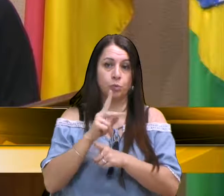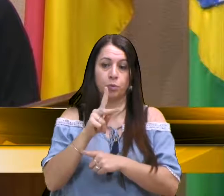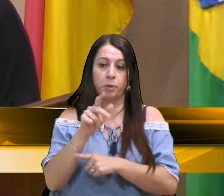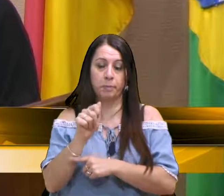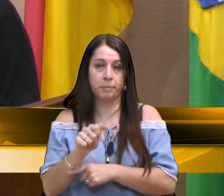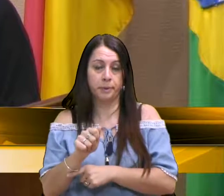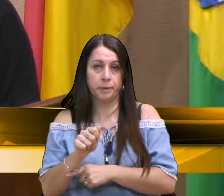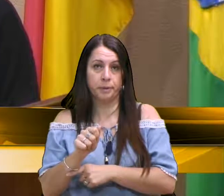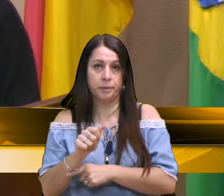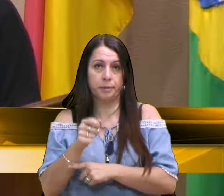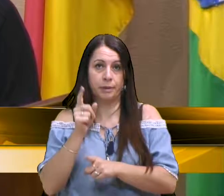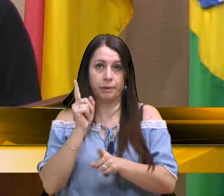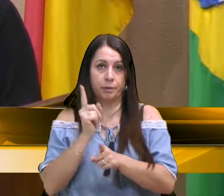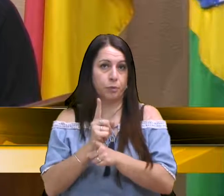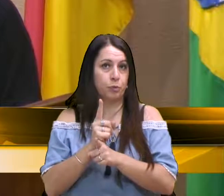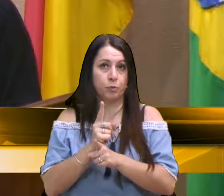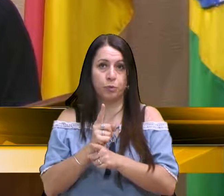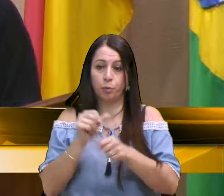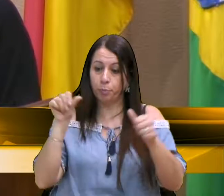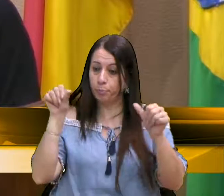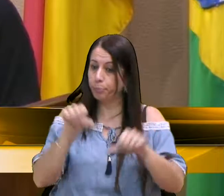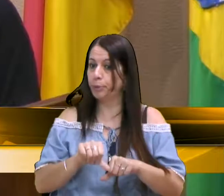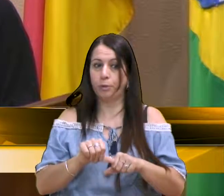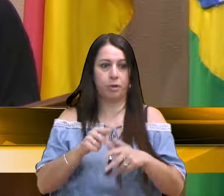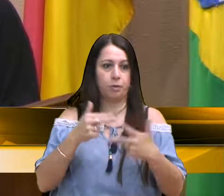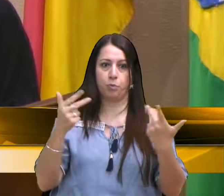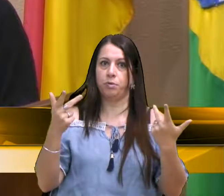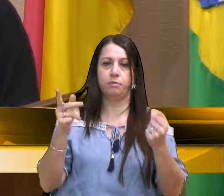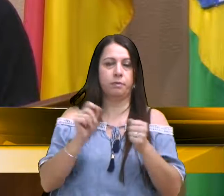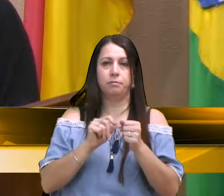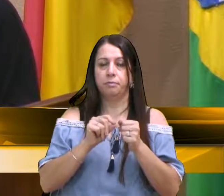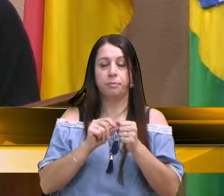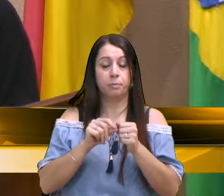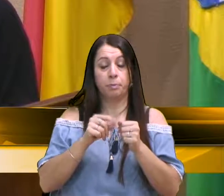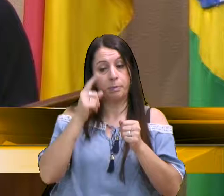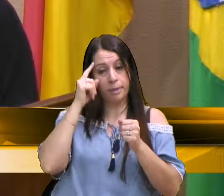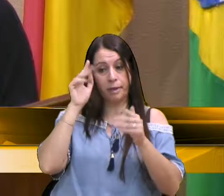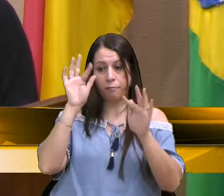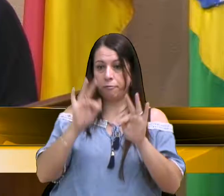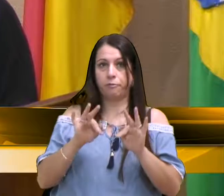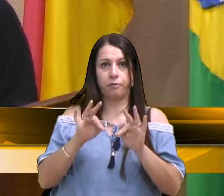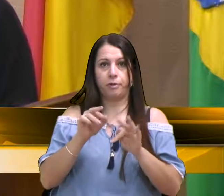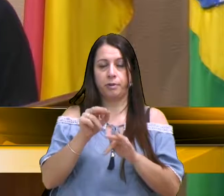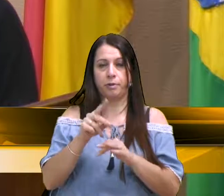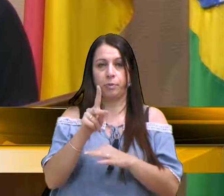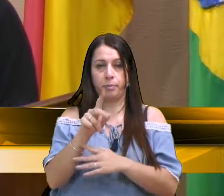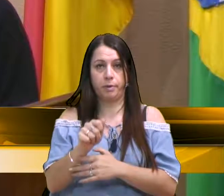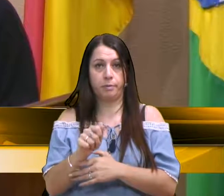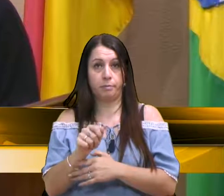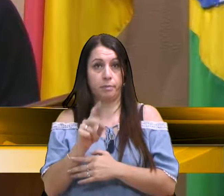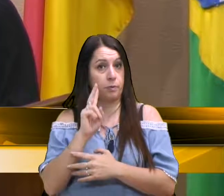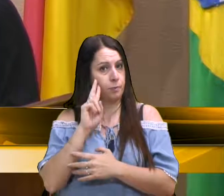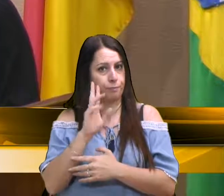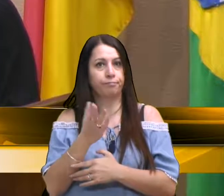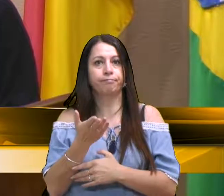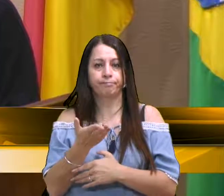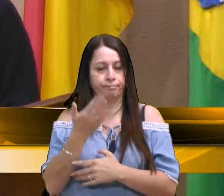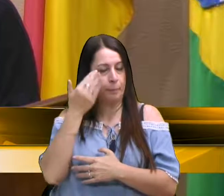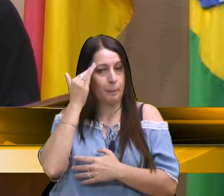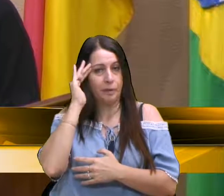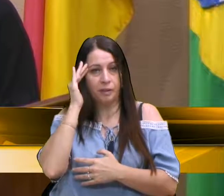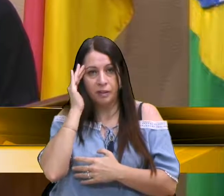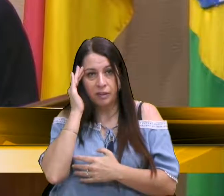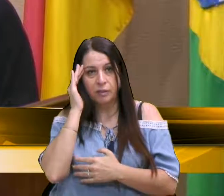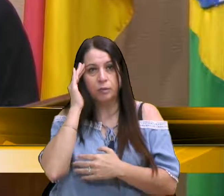o PA encontrou o seu algoz, o seu carrasco, o que vai dar fim nele definitivamente, pelo que a gente tem entendido